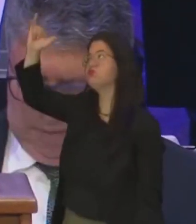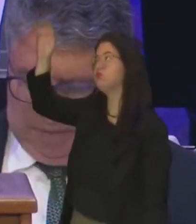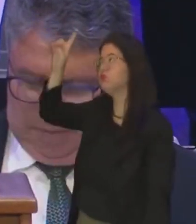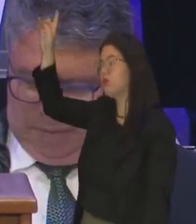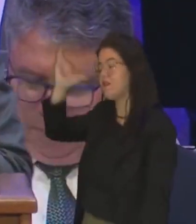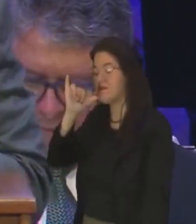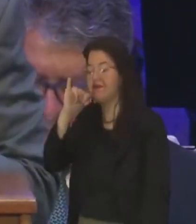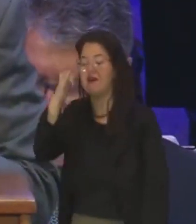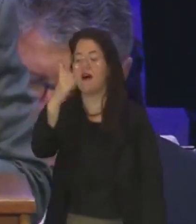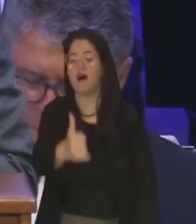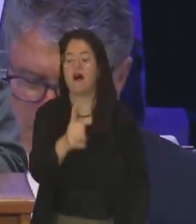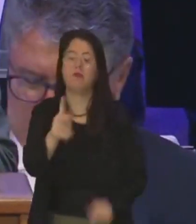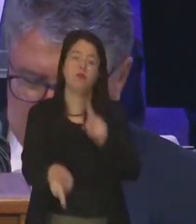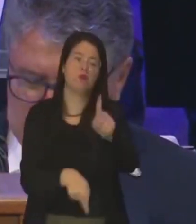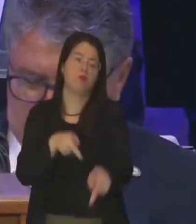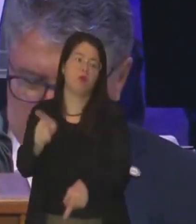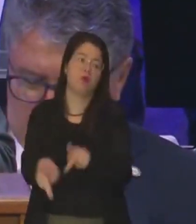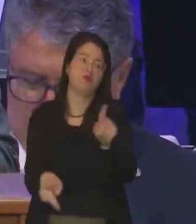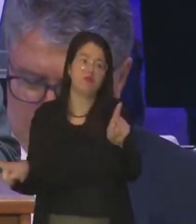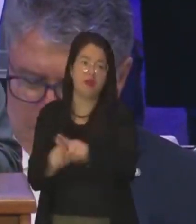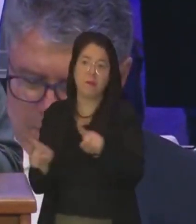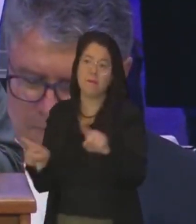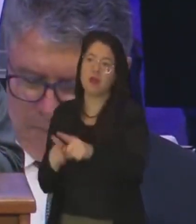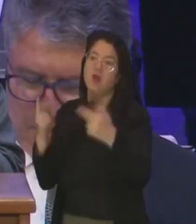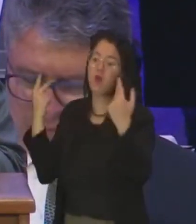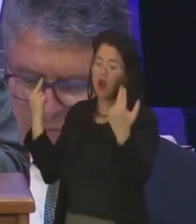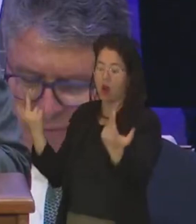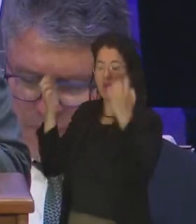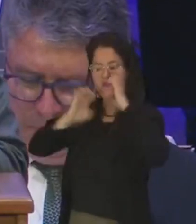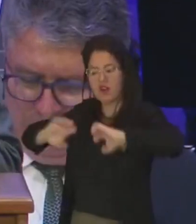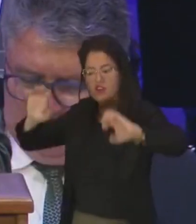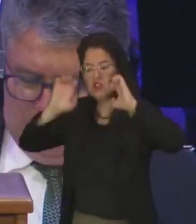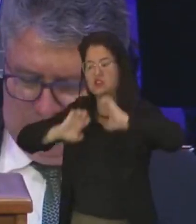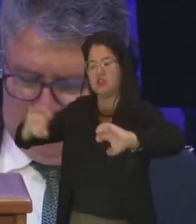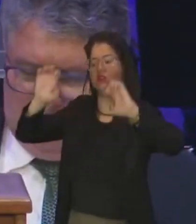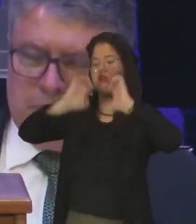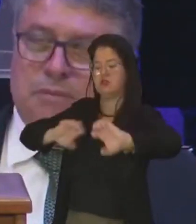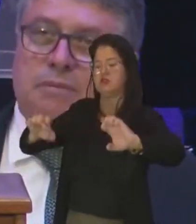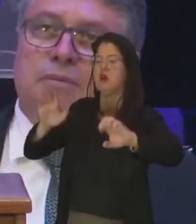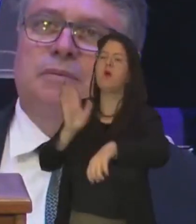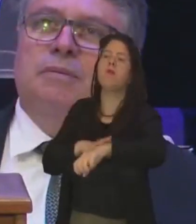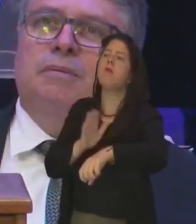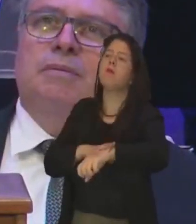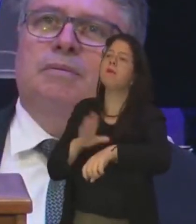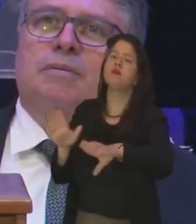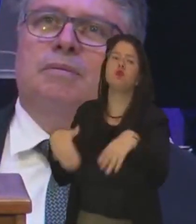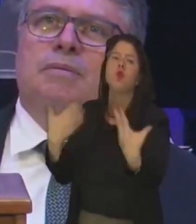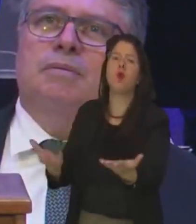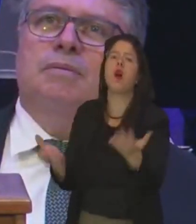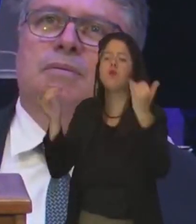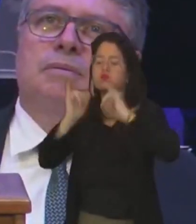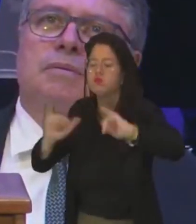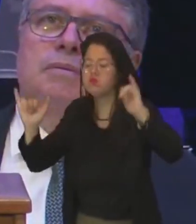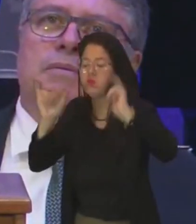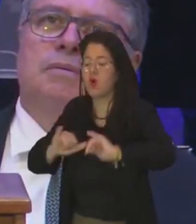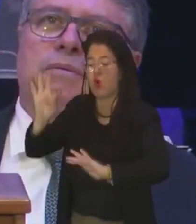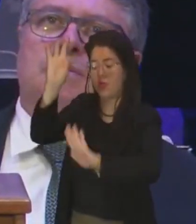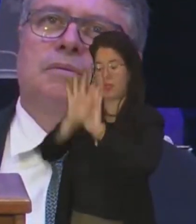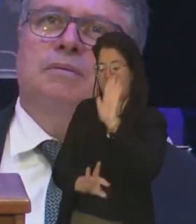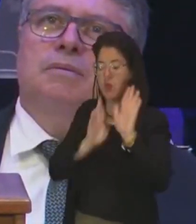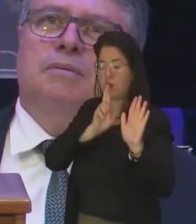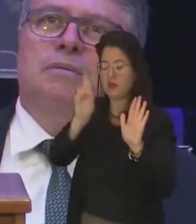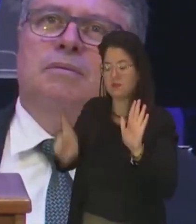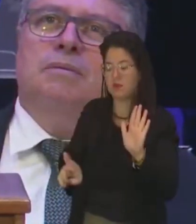fale também para as pessoas. Evangelize. Quando nós devemos proclamar? O texto fala aqui,